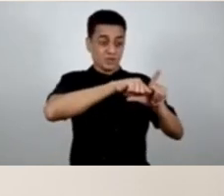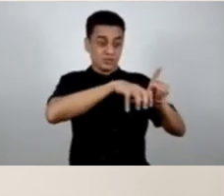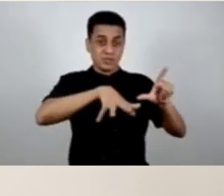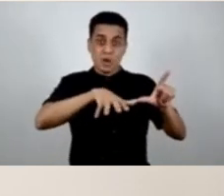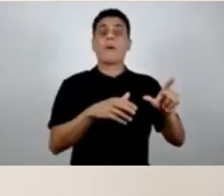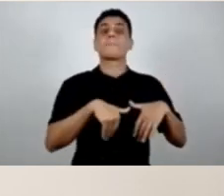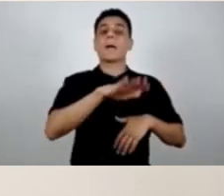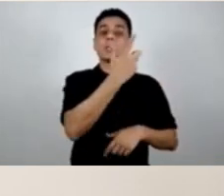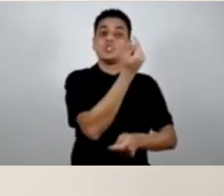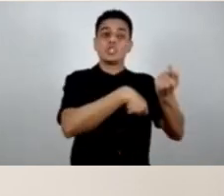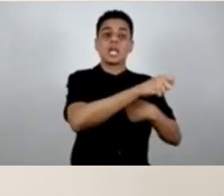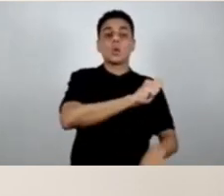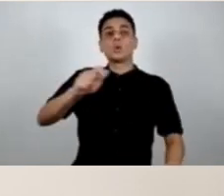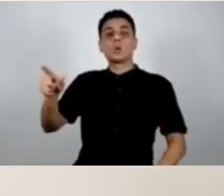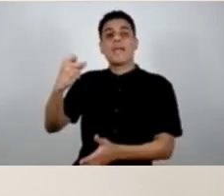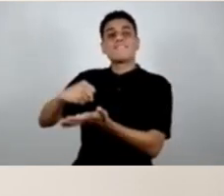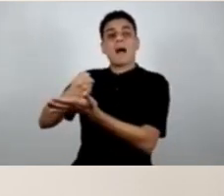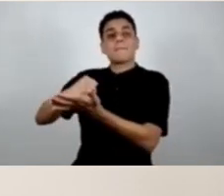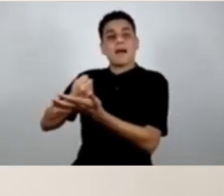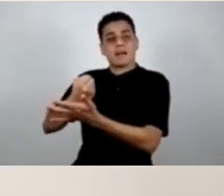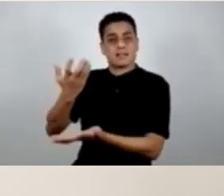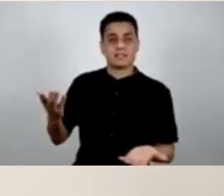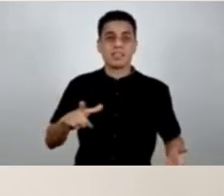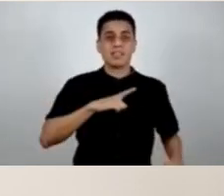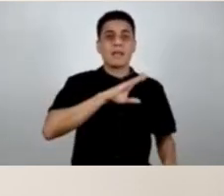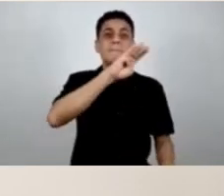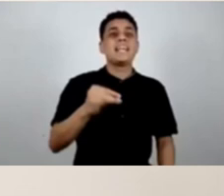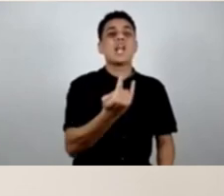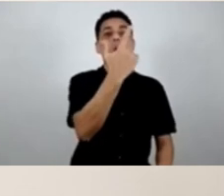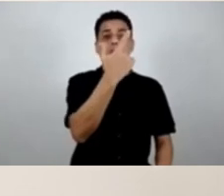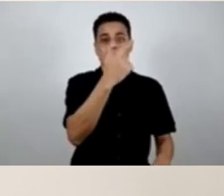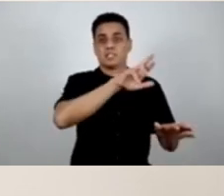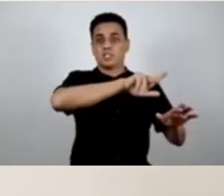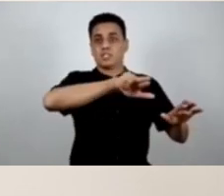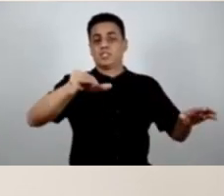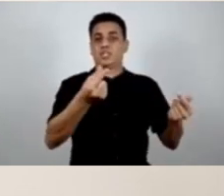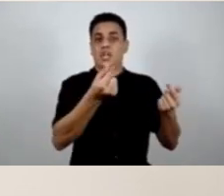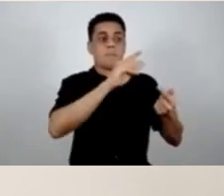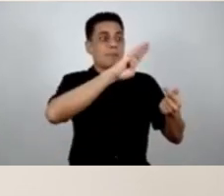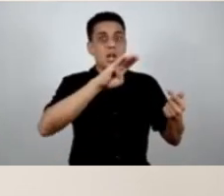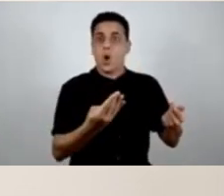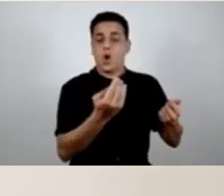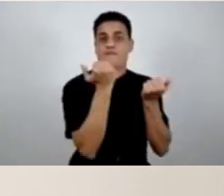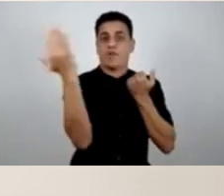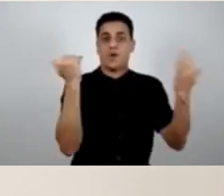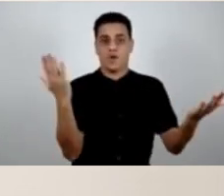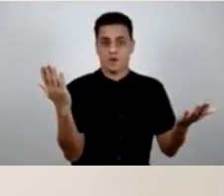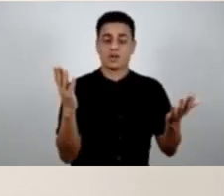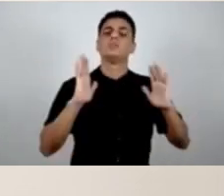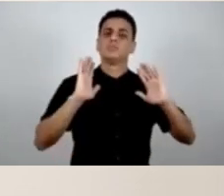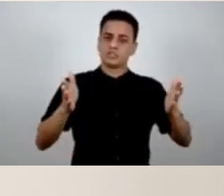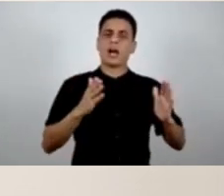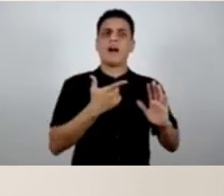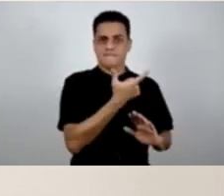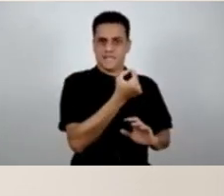A gente não está falando de uma indústria de fundo de quintal, uma indústria que movimenta bilhões lá fora. Assim, que ela se consolidou realmente nos últimos